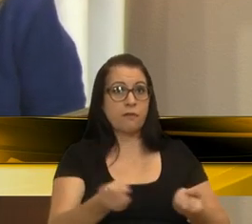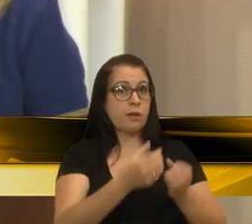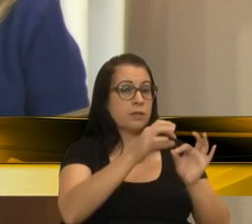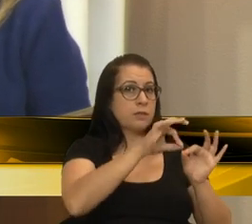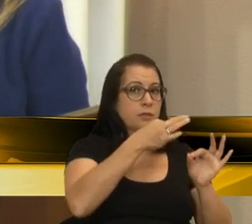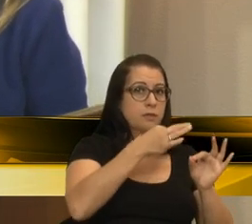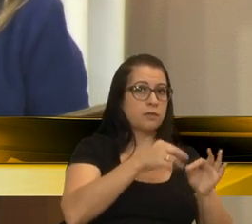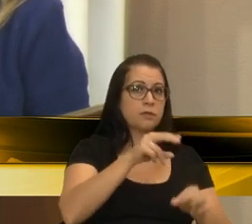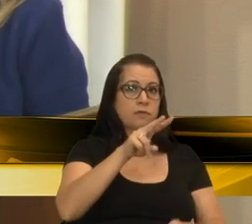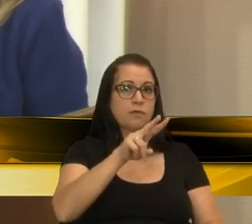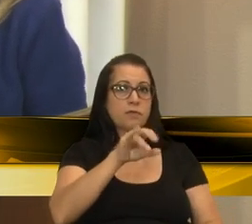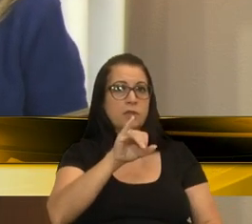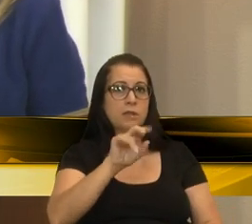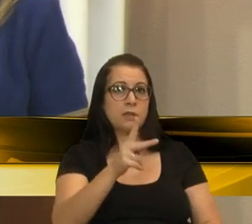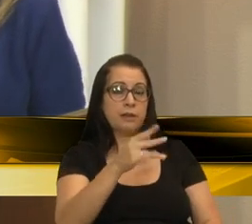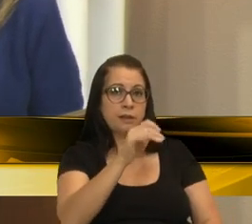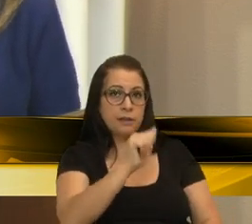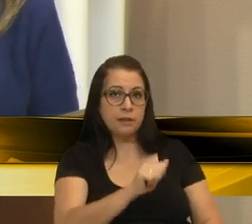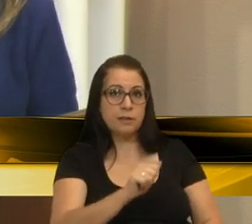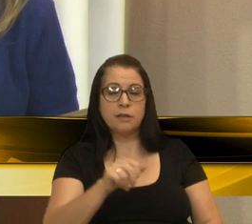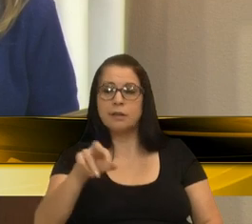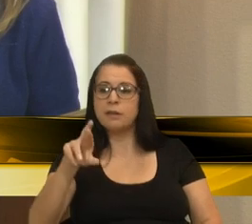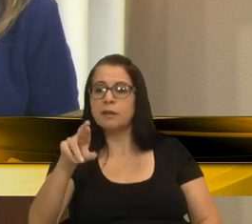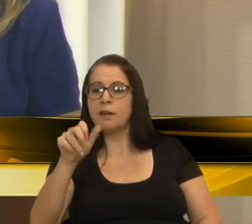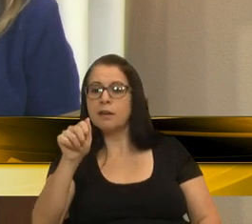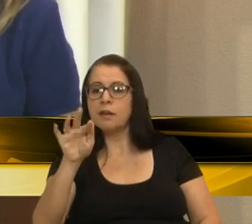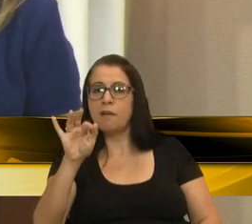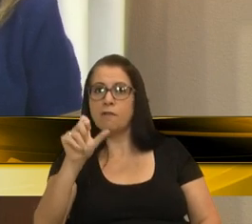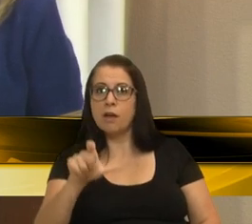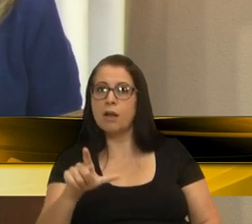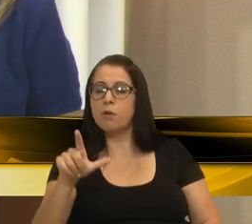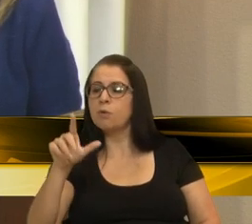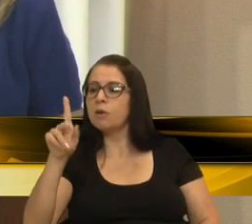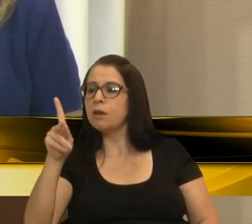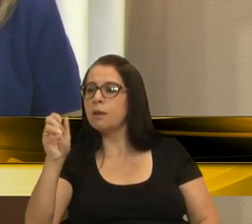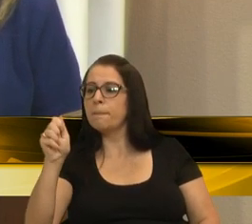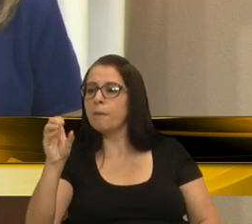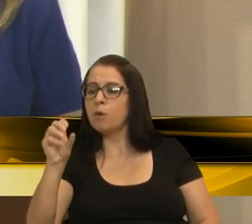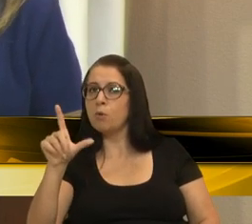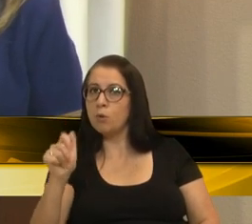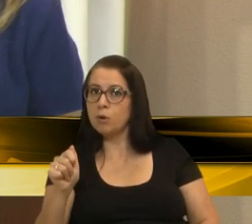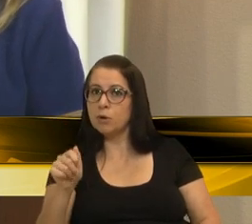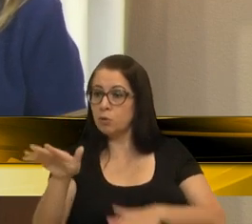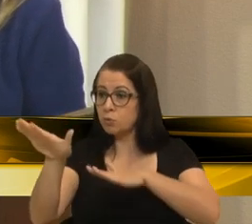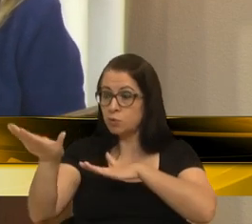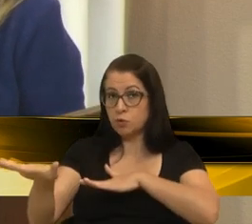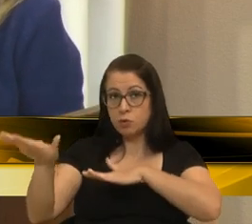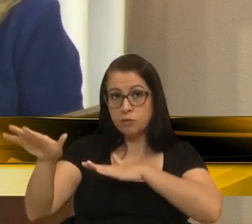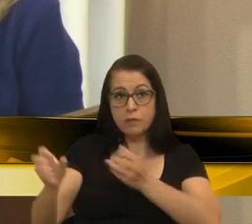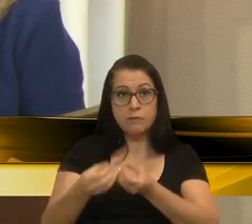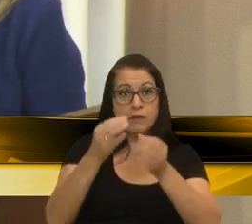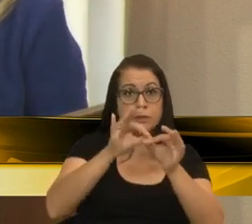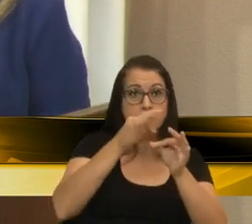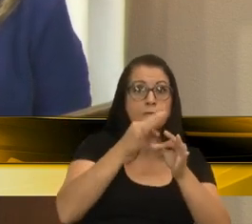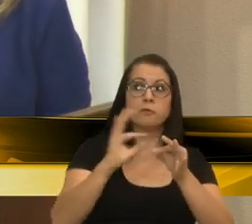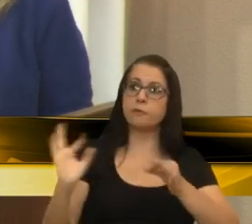Desde a vinheta, que foi pelo Rafael e pela Paola, o desfile da Festa da Uva foi todo